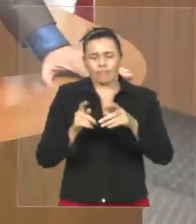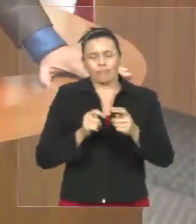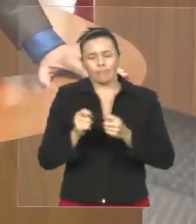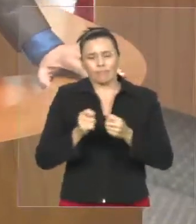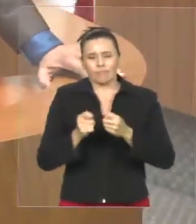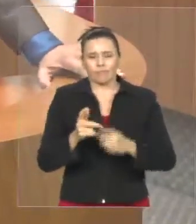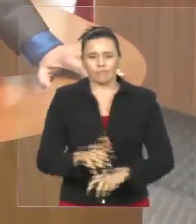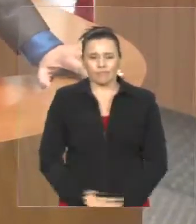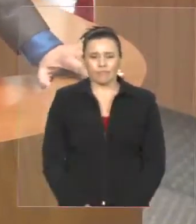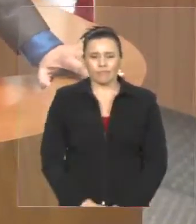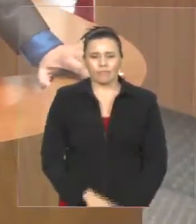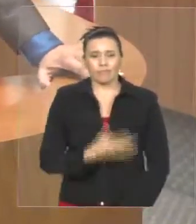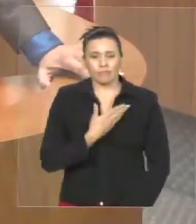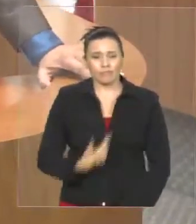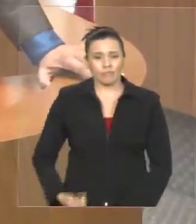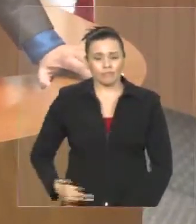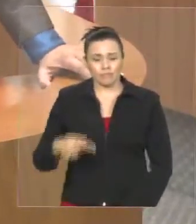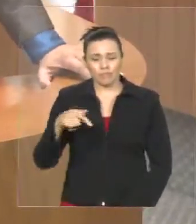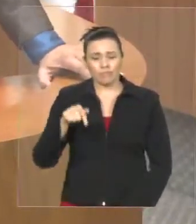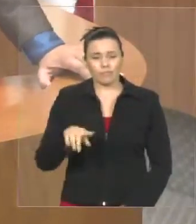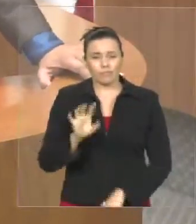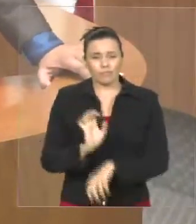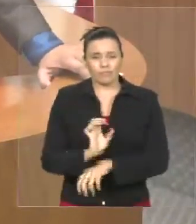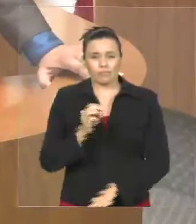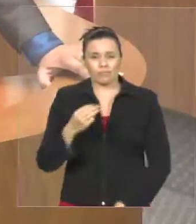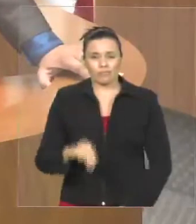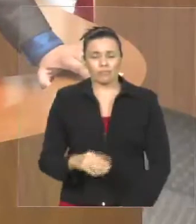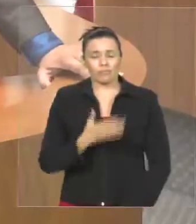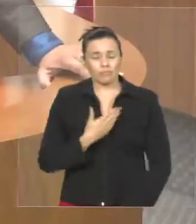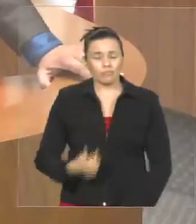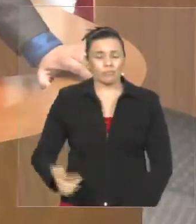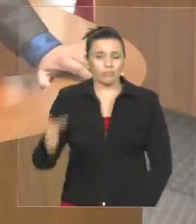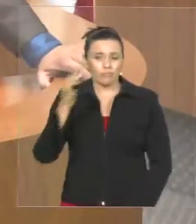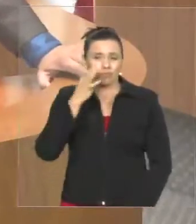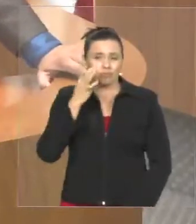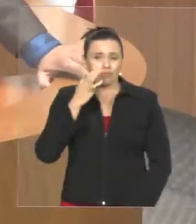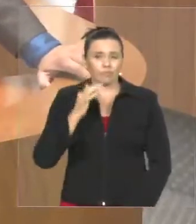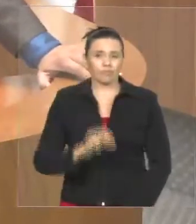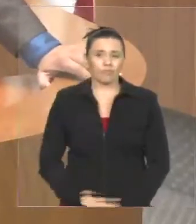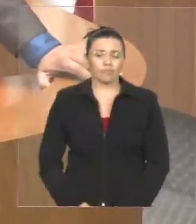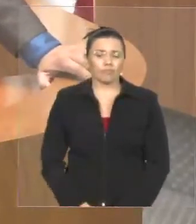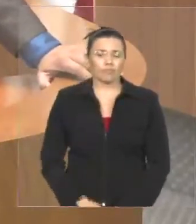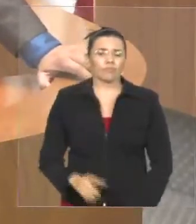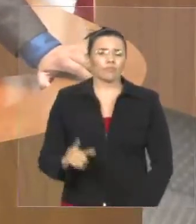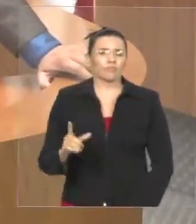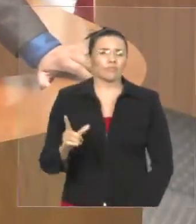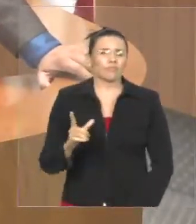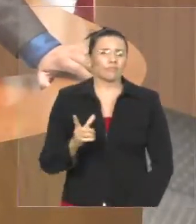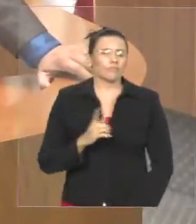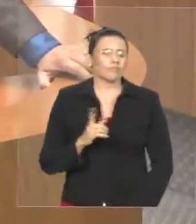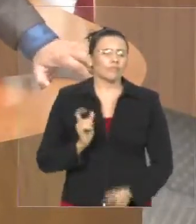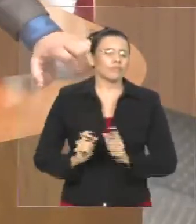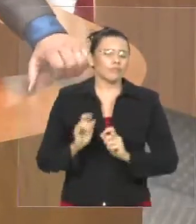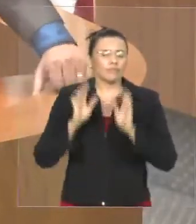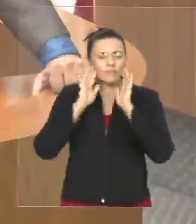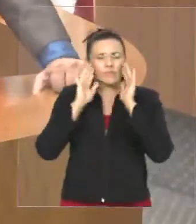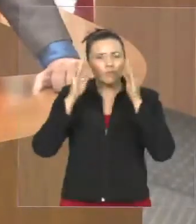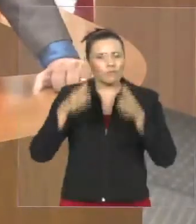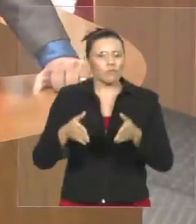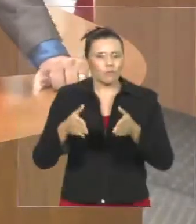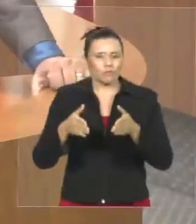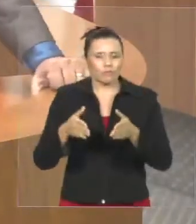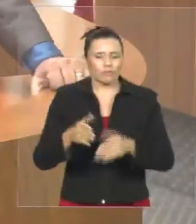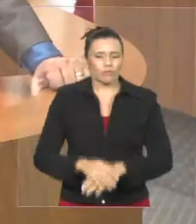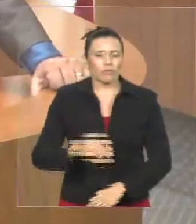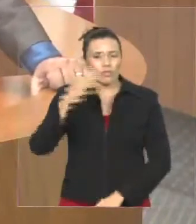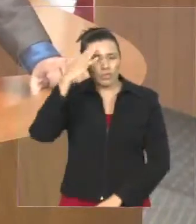O governo do Maranhão, o governo Flávio Dino, tem priorizado exatamente o